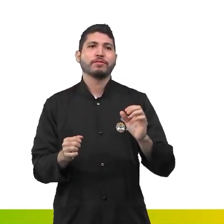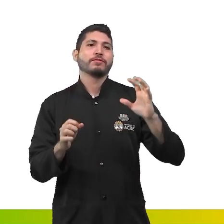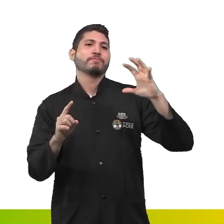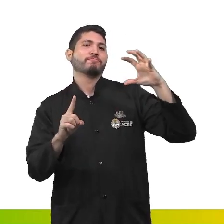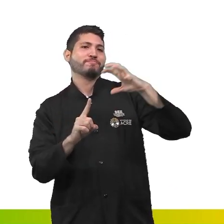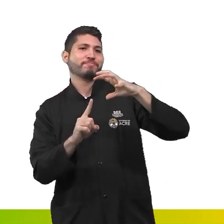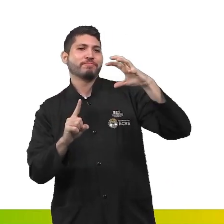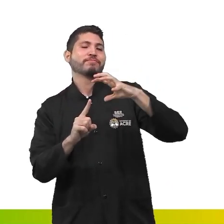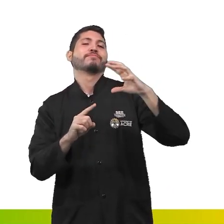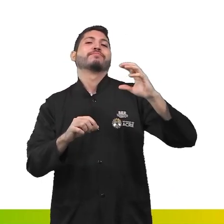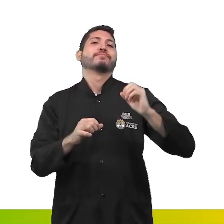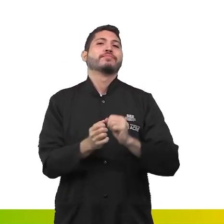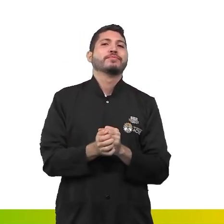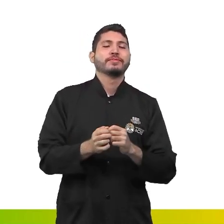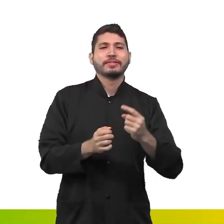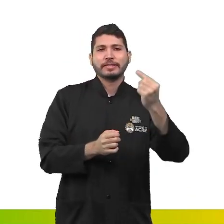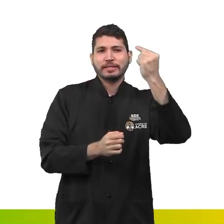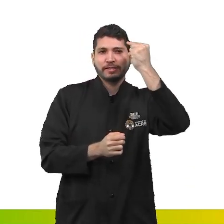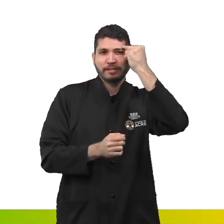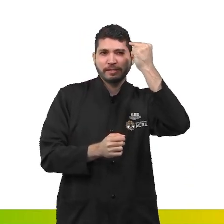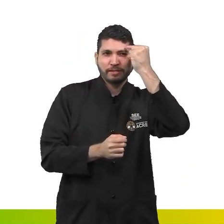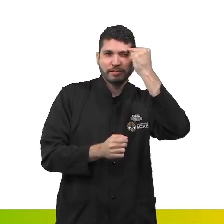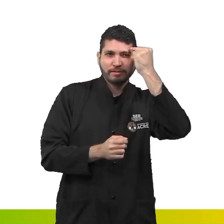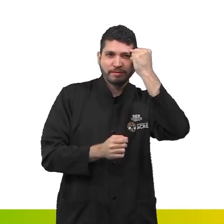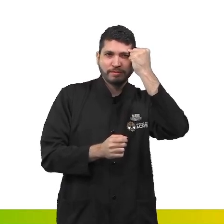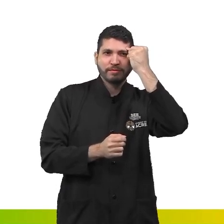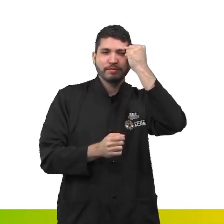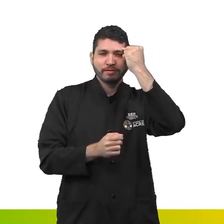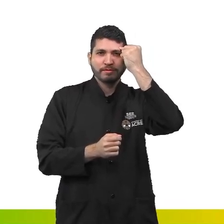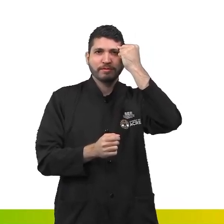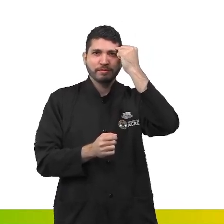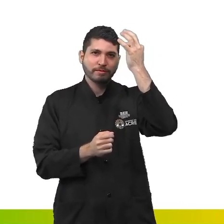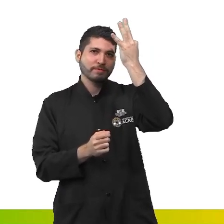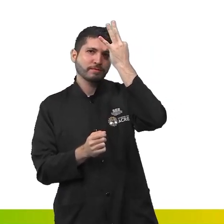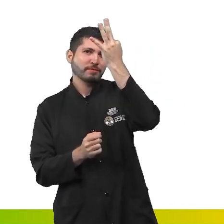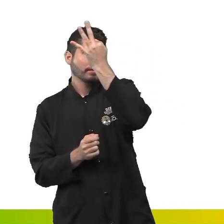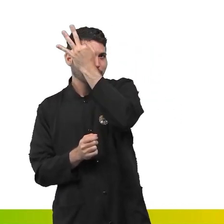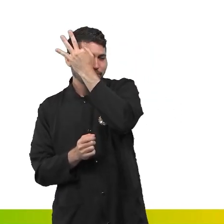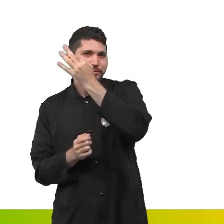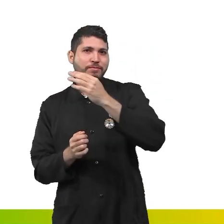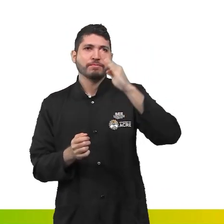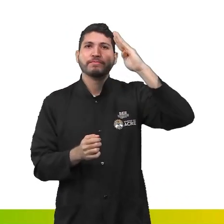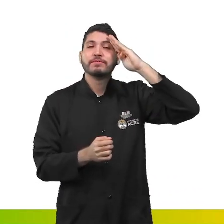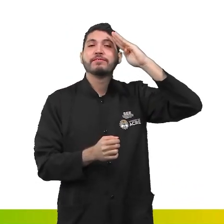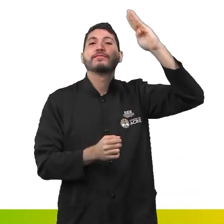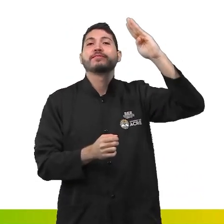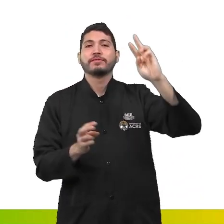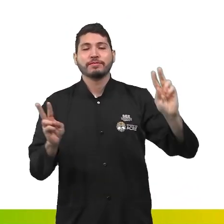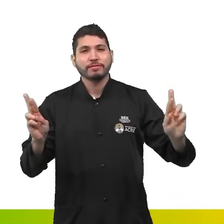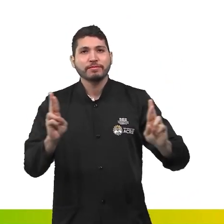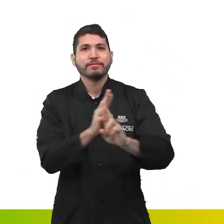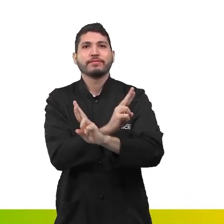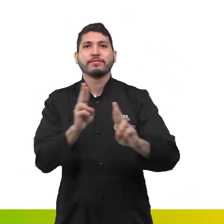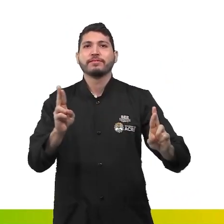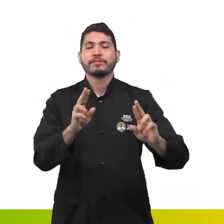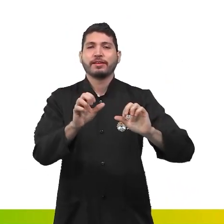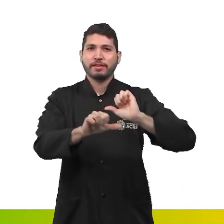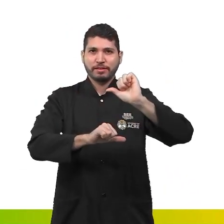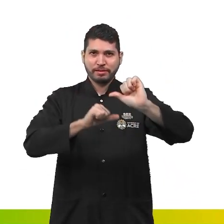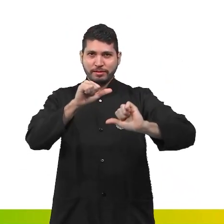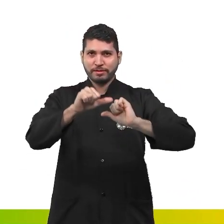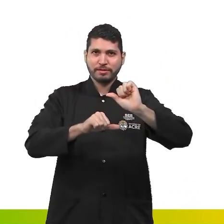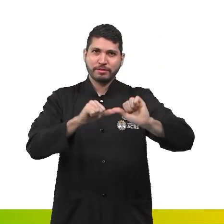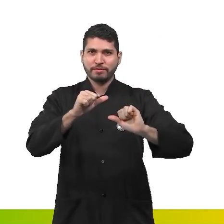na constituição do pensamento filosófico, especialmente no que diz respeito à mudança